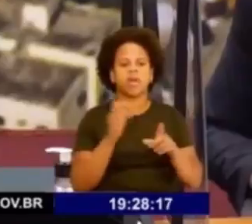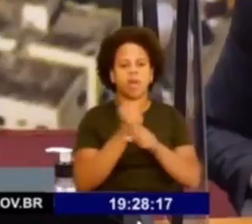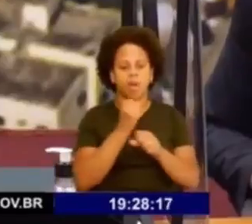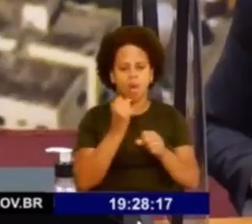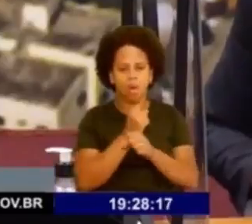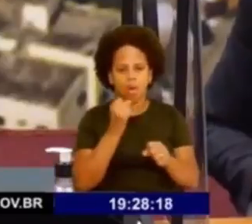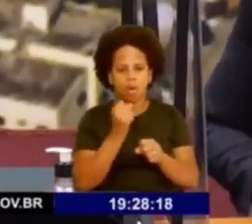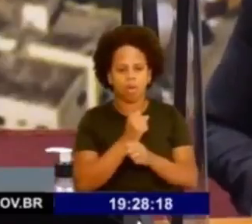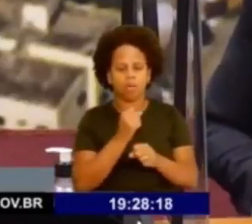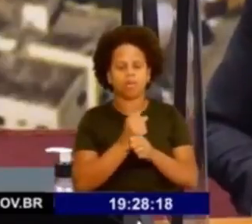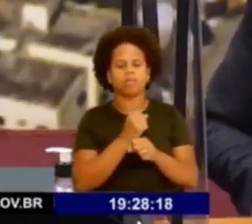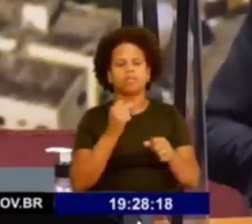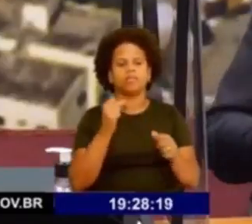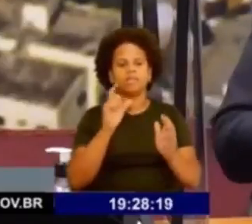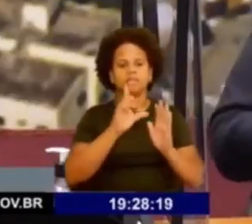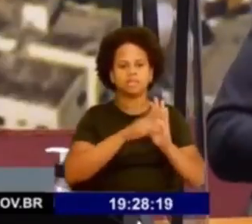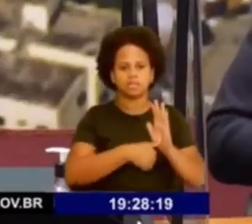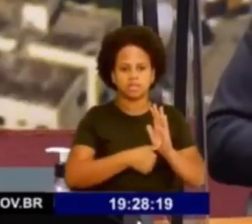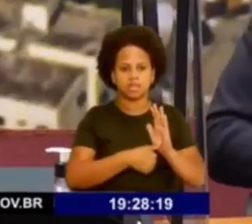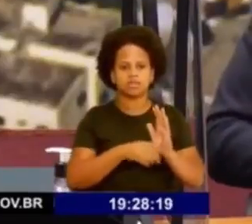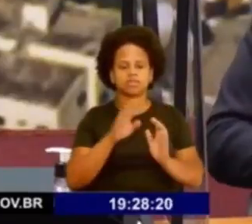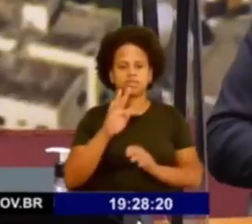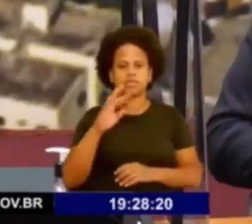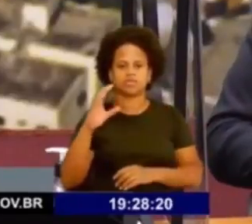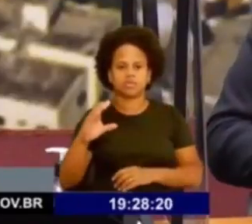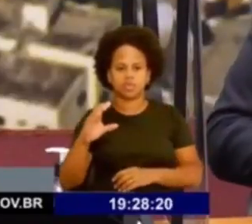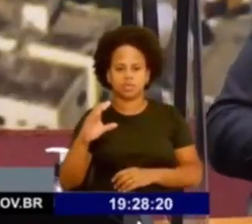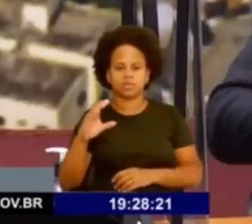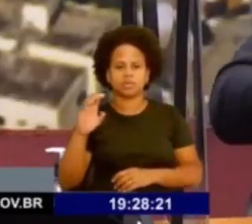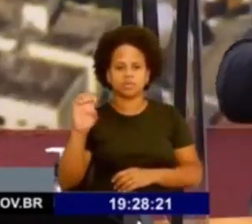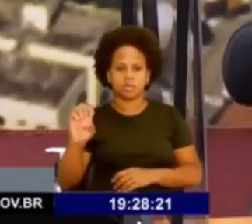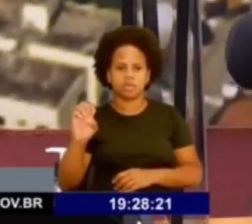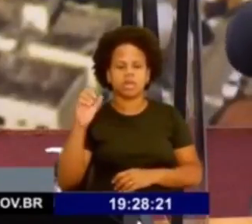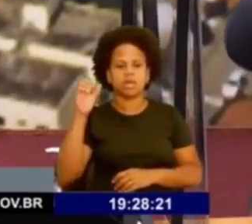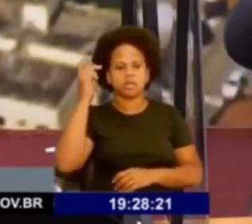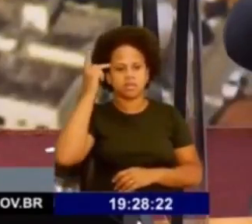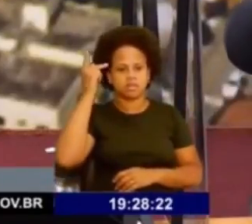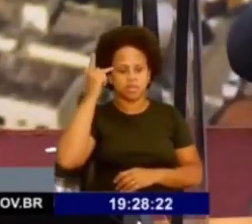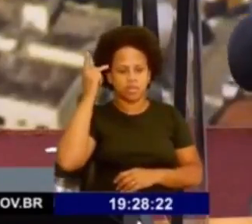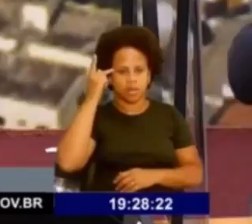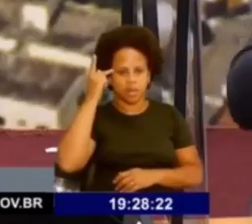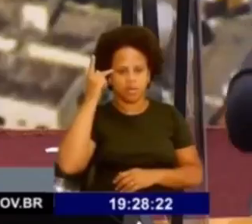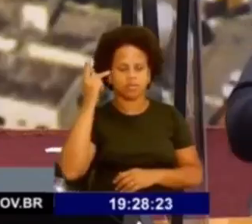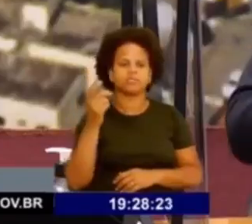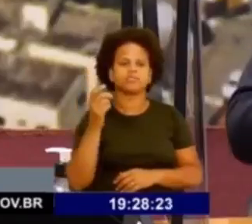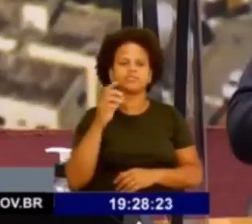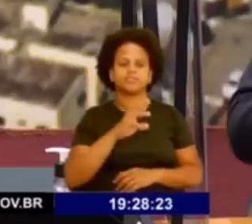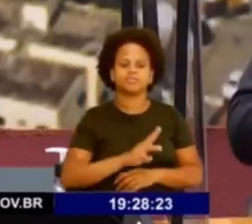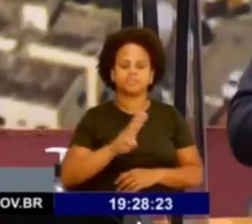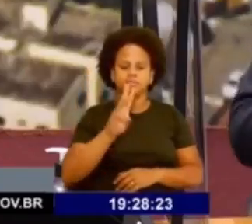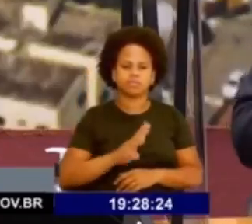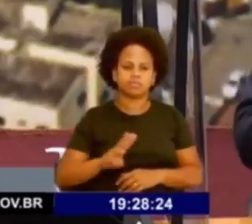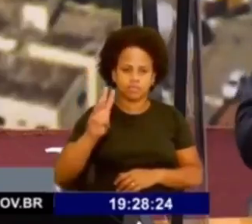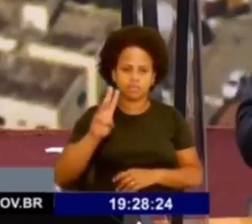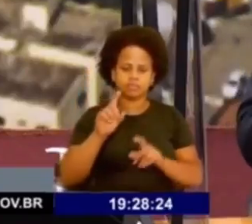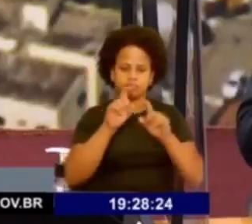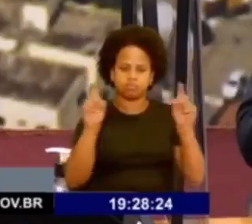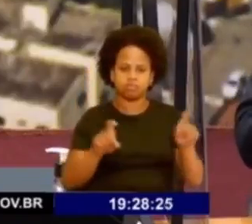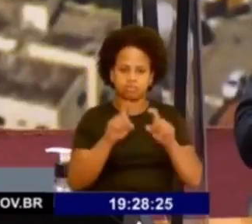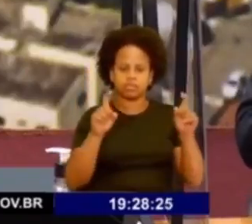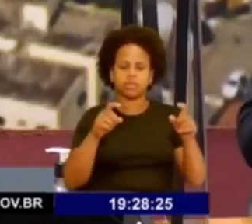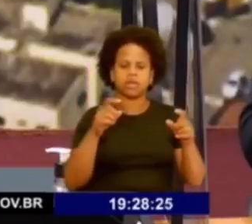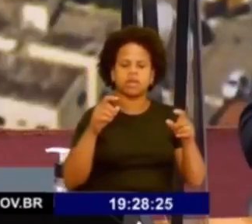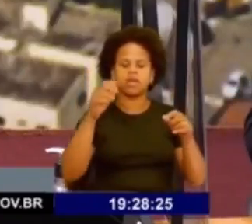de Contas do Estado de São Paulo, TCE-SP, nos sítios eletrônicos da Prefeitura Municipal de Ribeirão Preto e